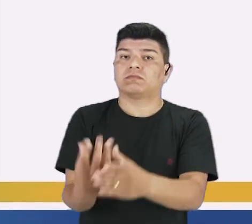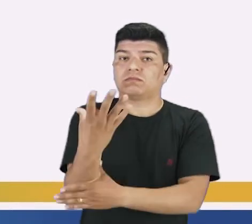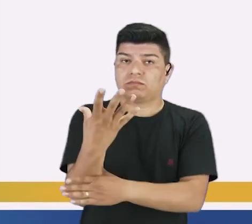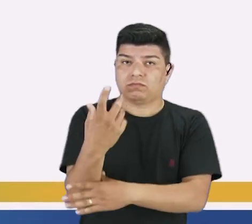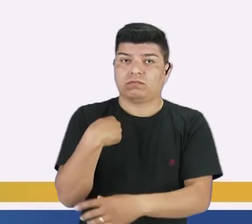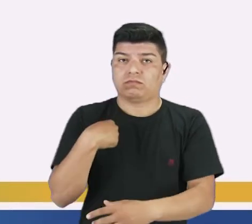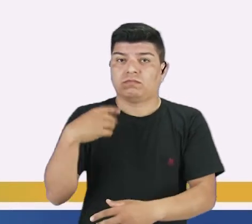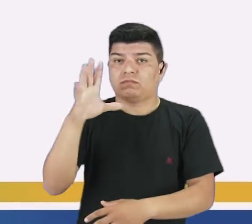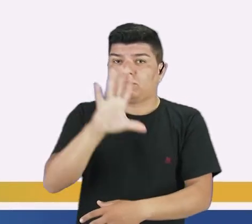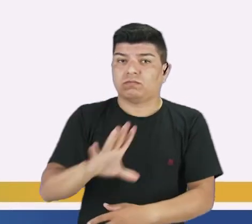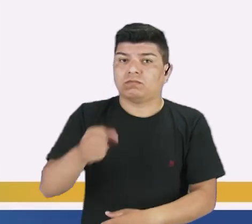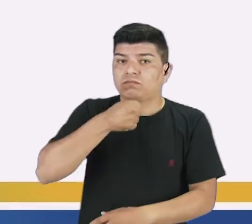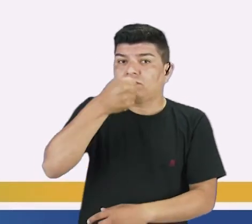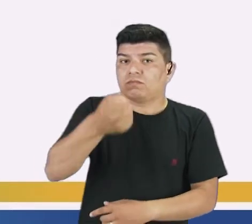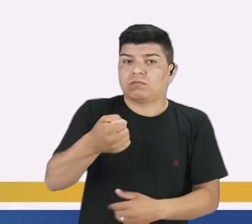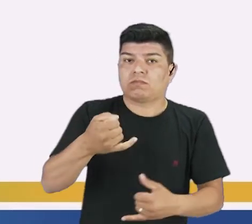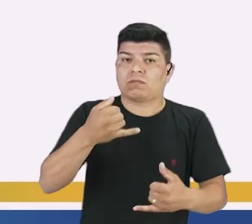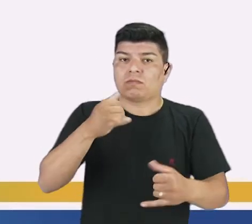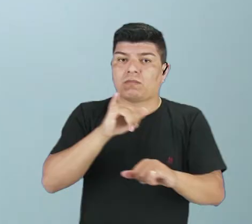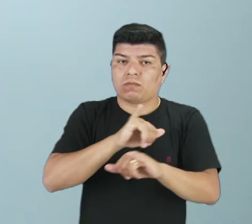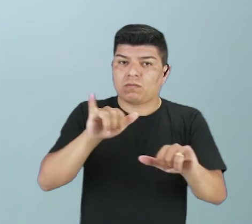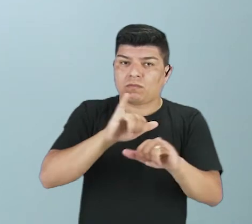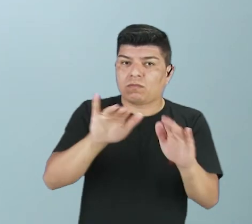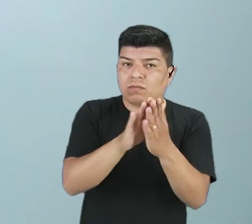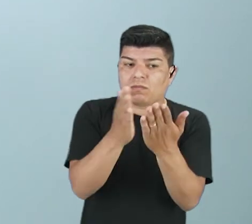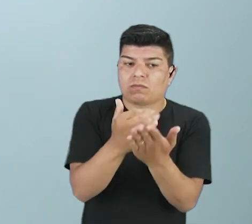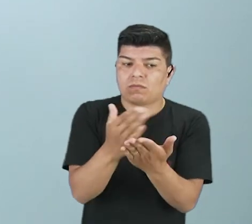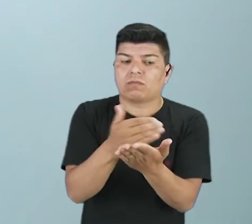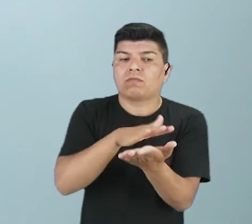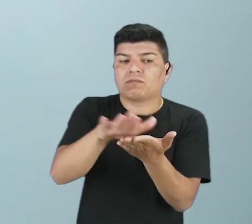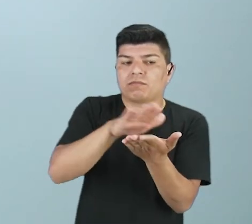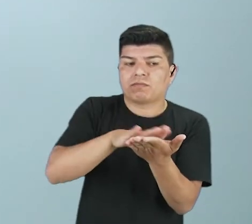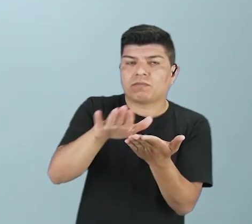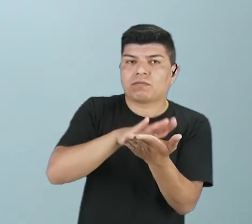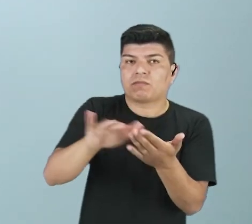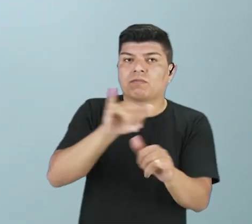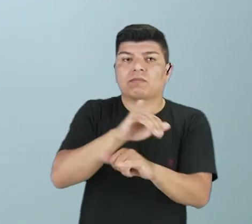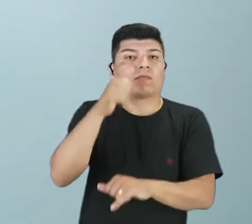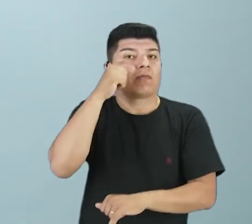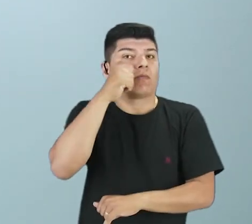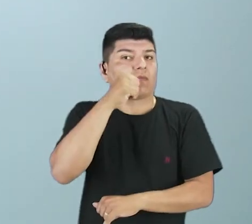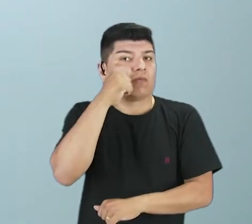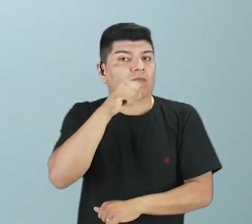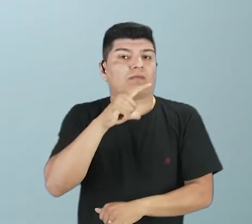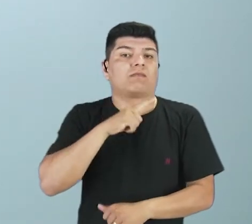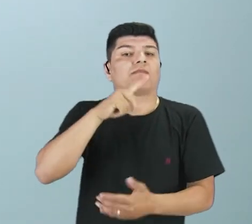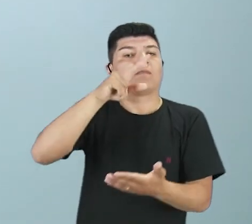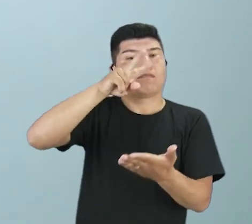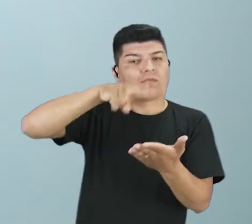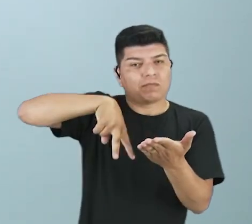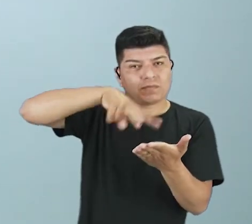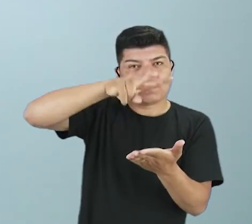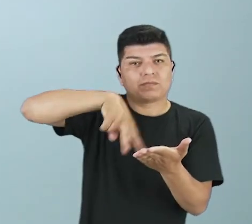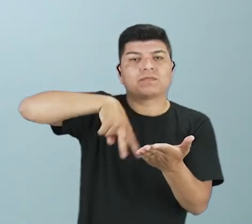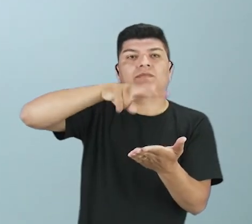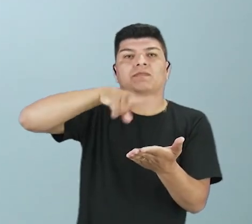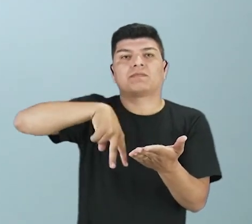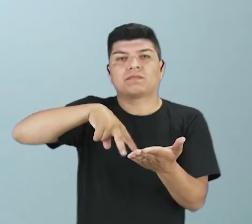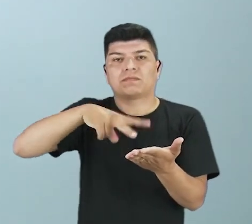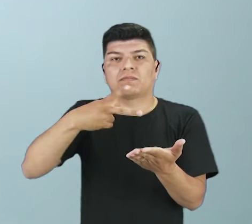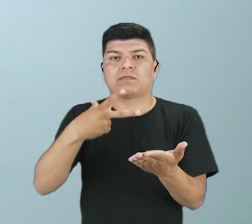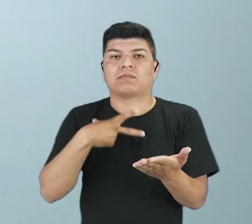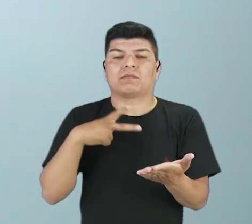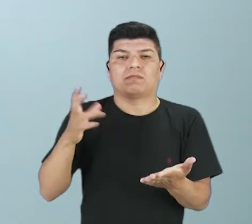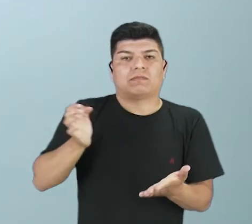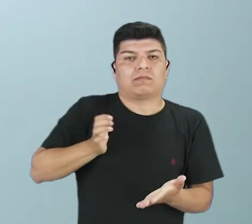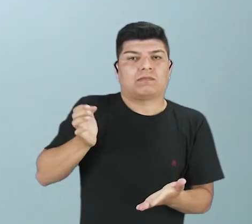imprensa nacional, quando se publicam os livros, quando a mulher passa a ter acesso à leitura, às elites,